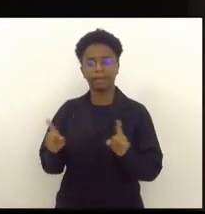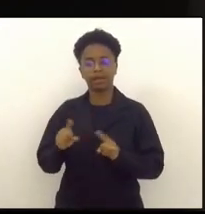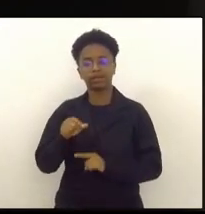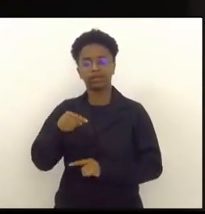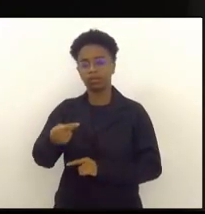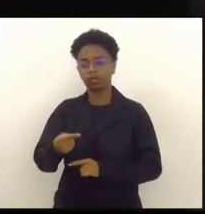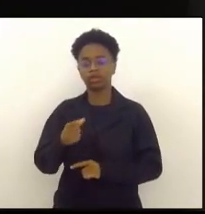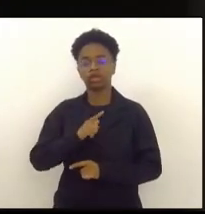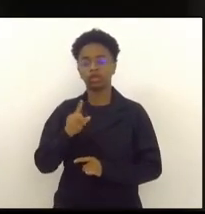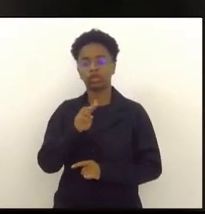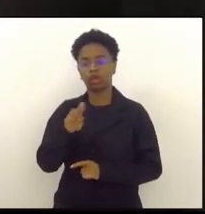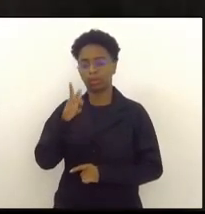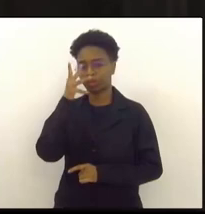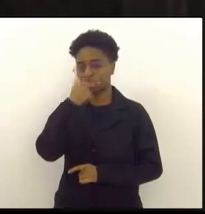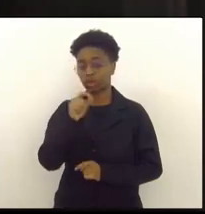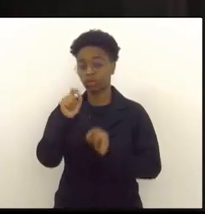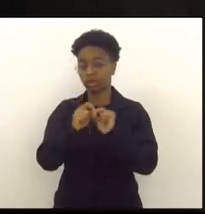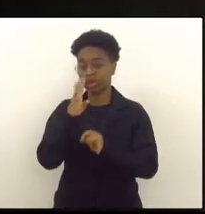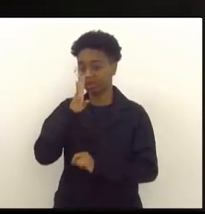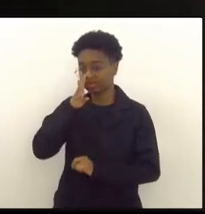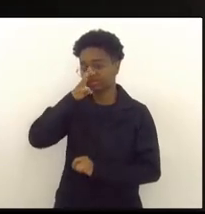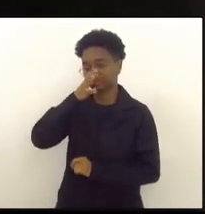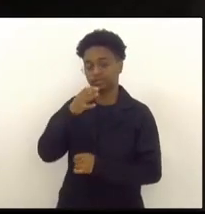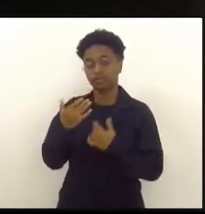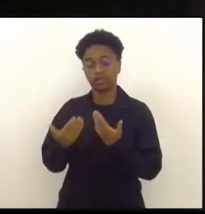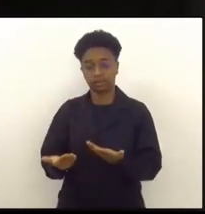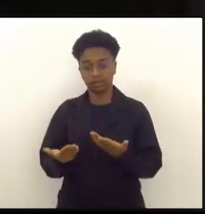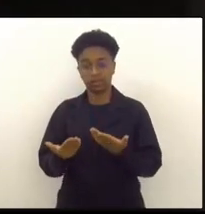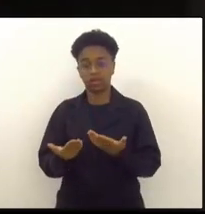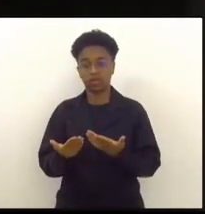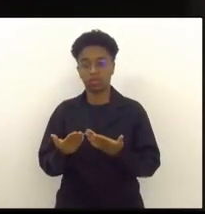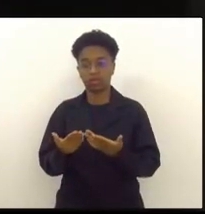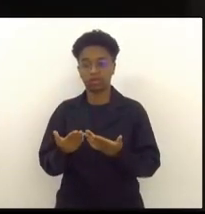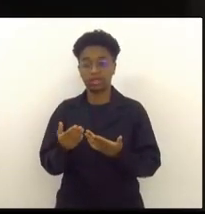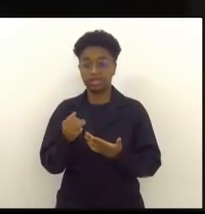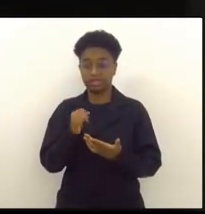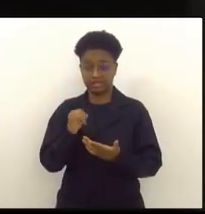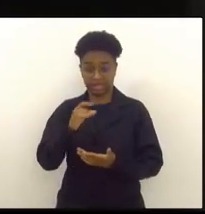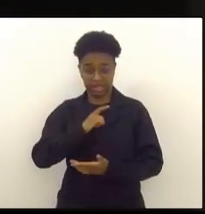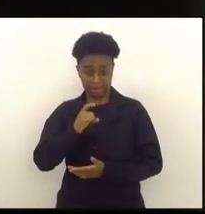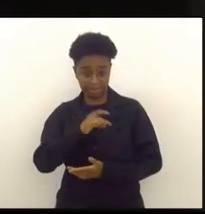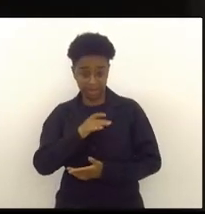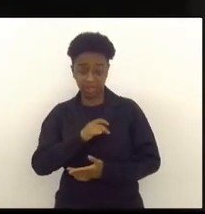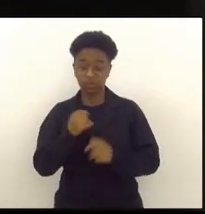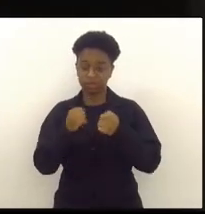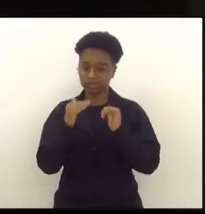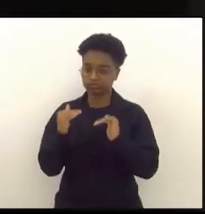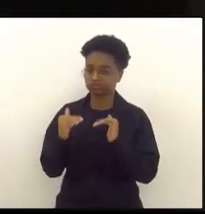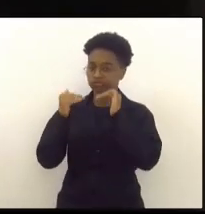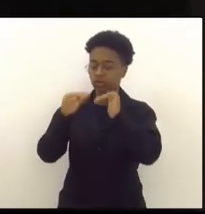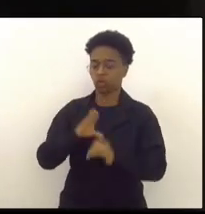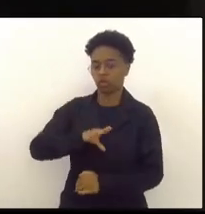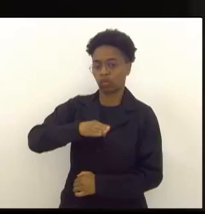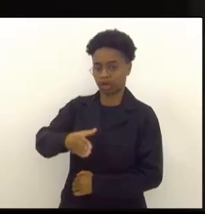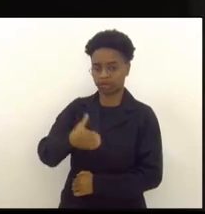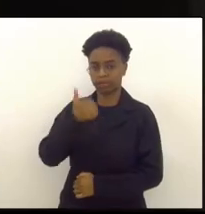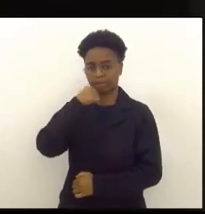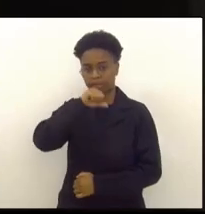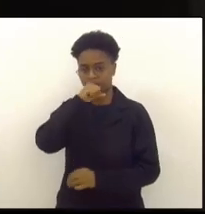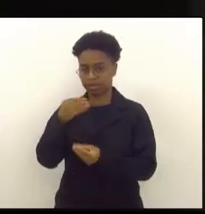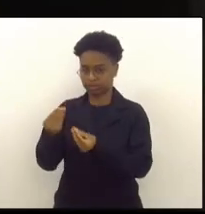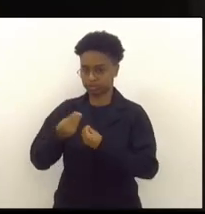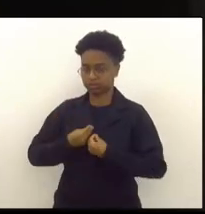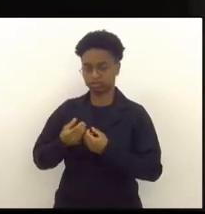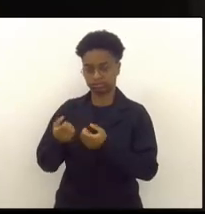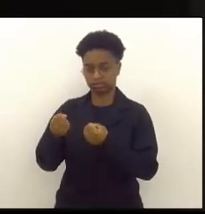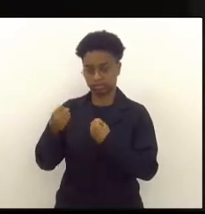é a persistência, né? Então, assim, para cima do medo, coragem, isso eu aprendi com a minha mãe, né? Para cima do medo,